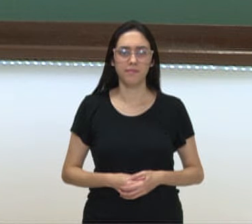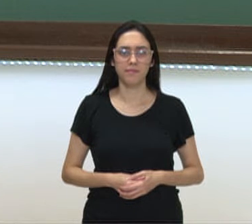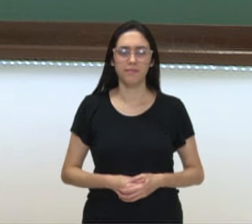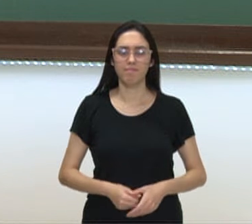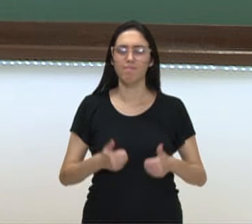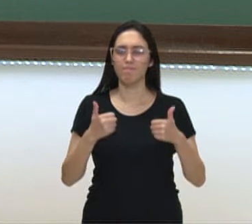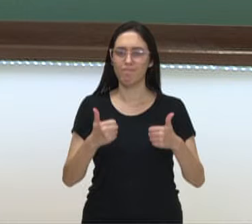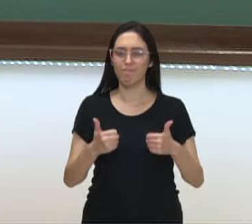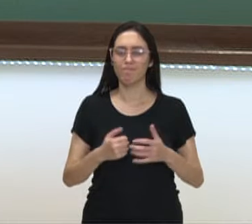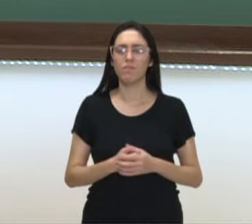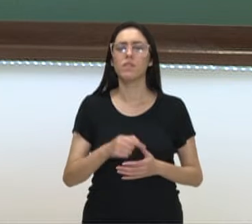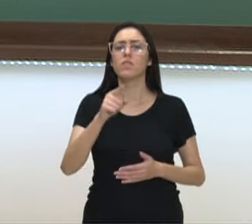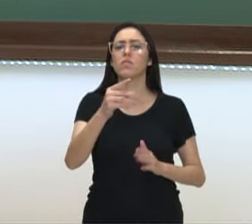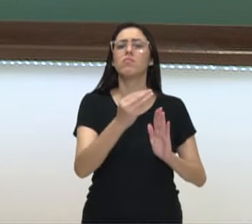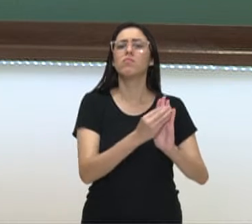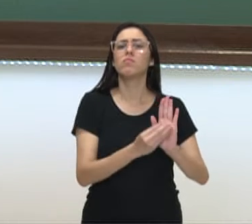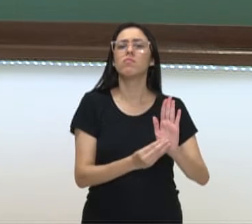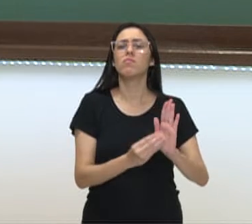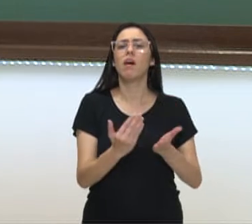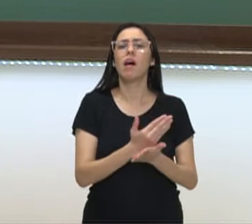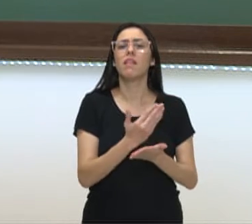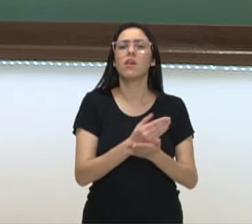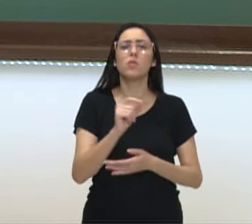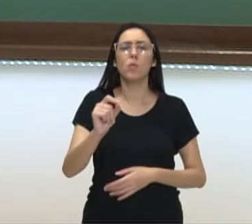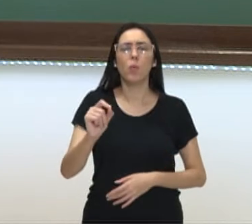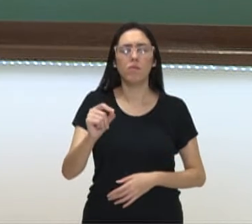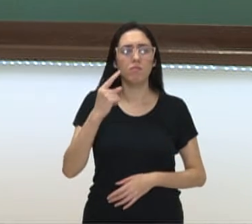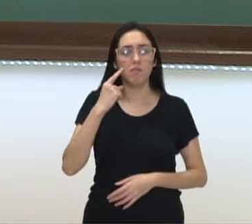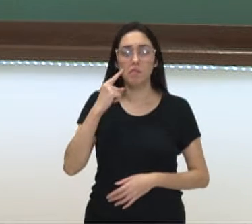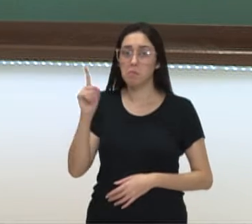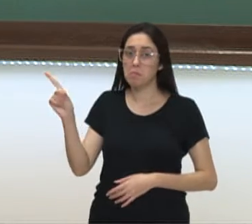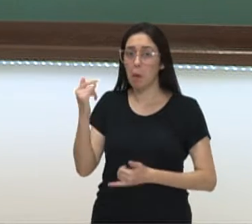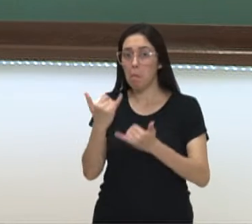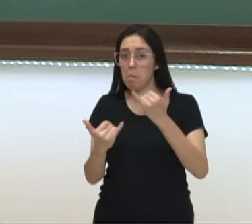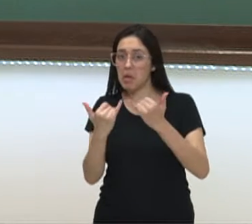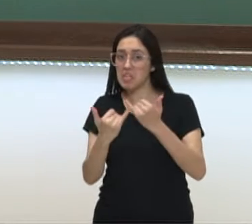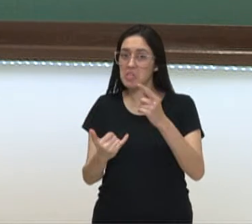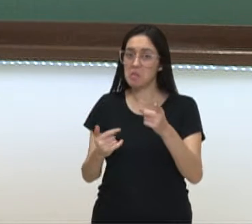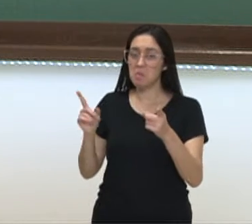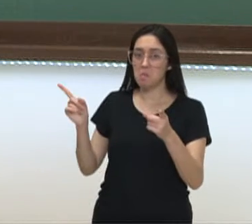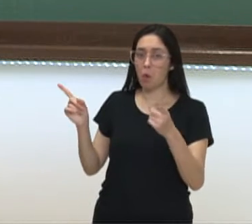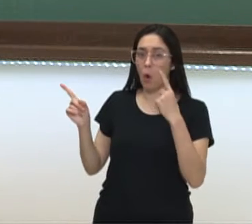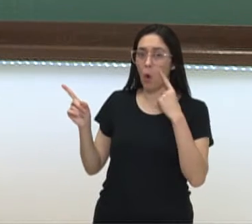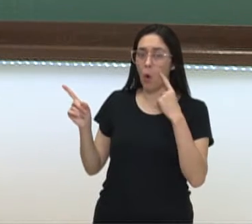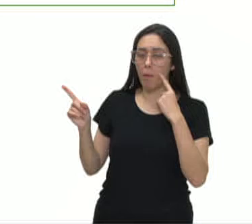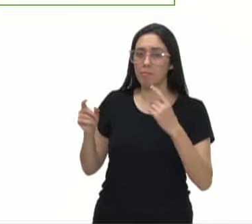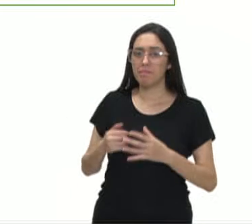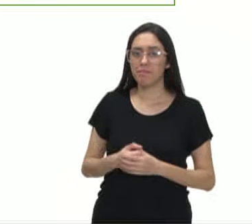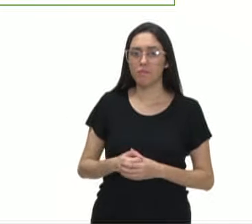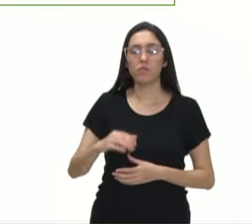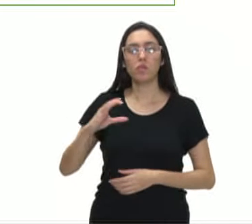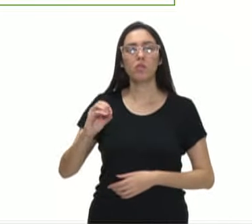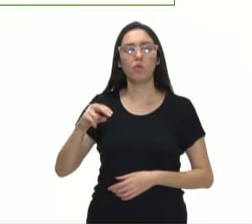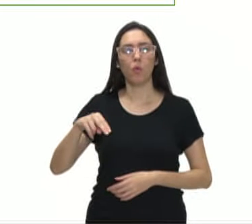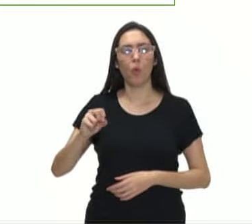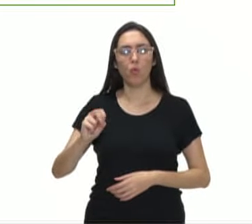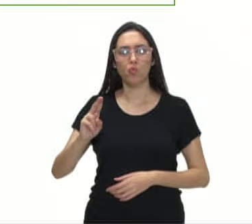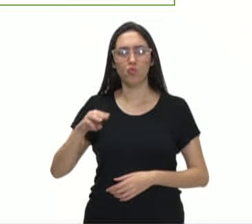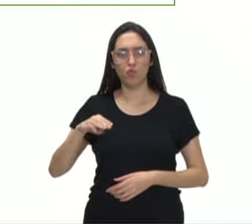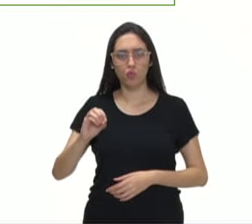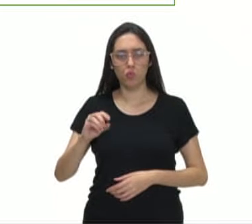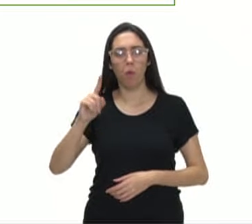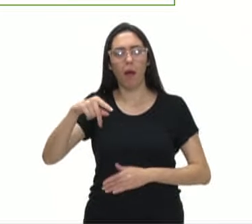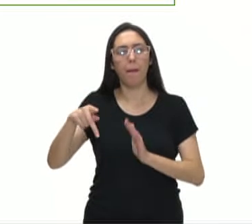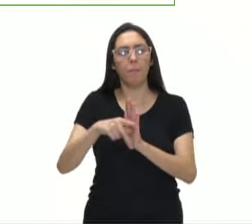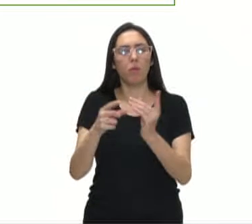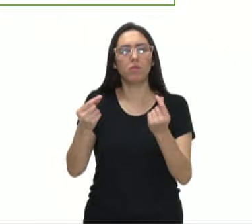Muito bem, o que você colocou aí no seu caderno? Confere aqui na tela se está próximo com aquilo que você colocou. Consumo é uma função da vida